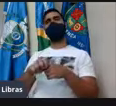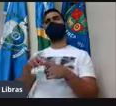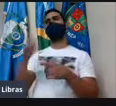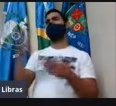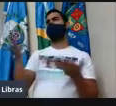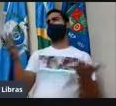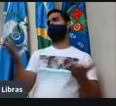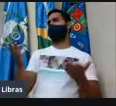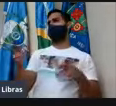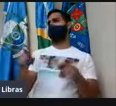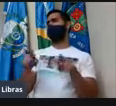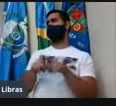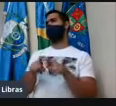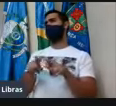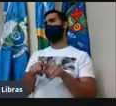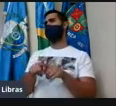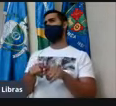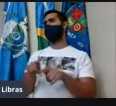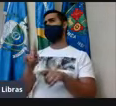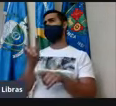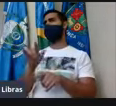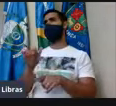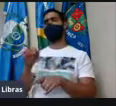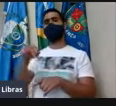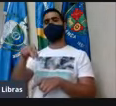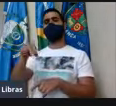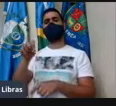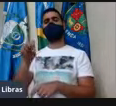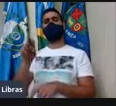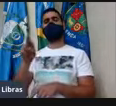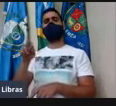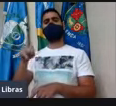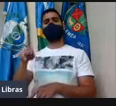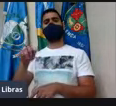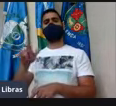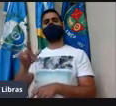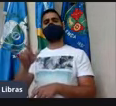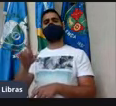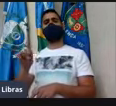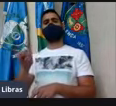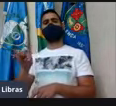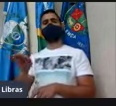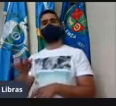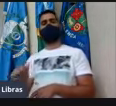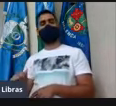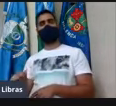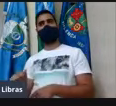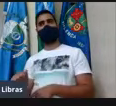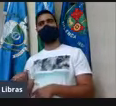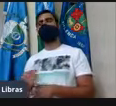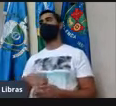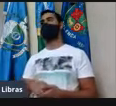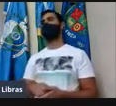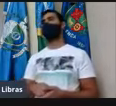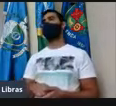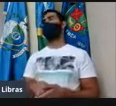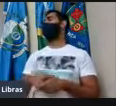hoje também é dia das normalistas, né? Eu acho que também. Então fica aqui, professor